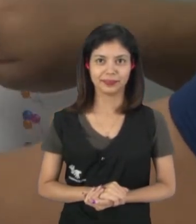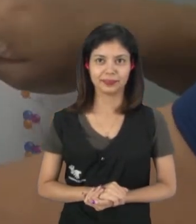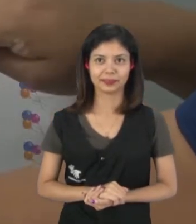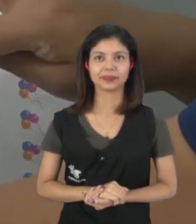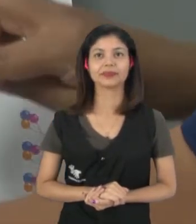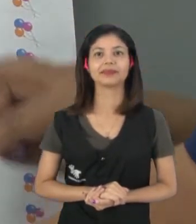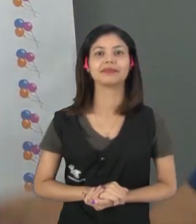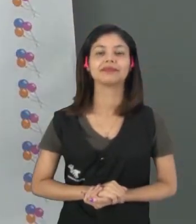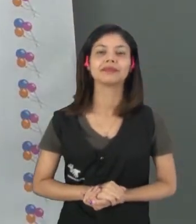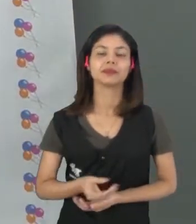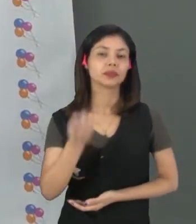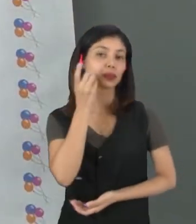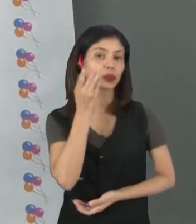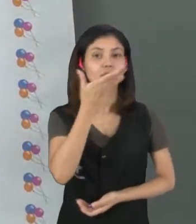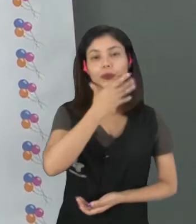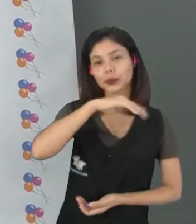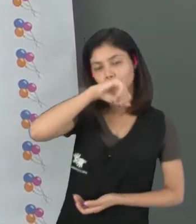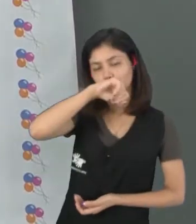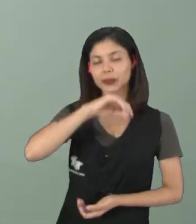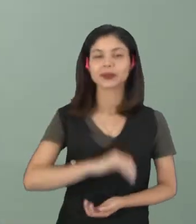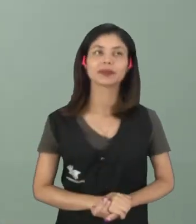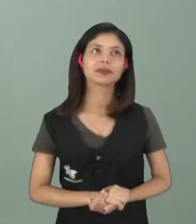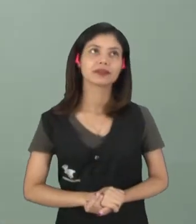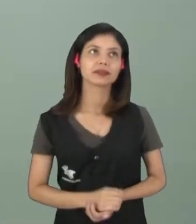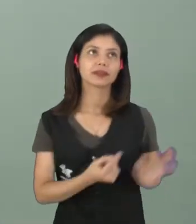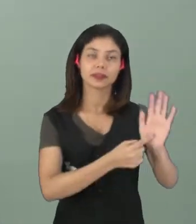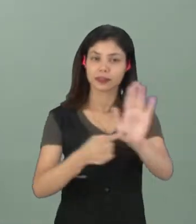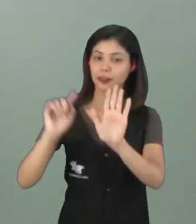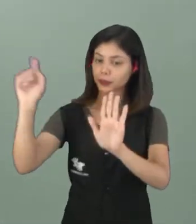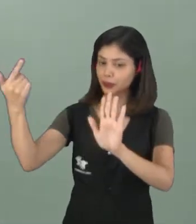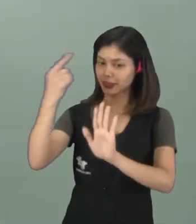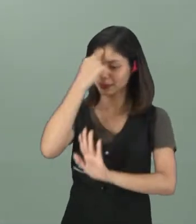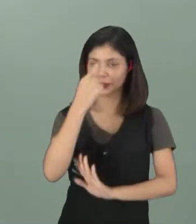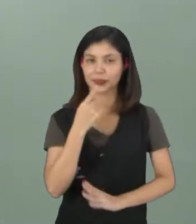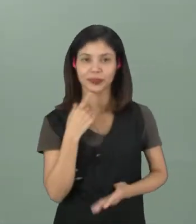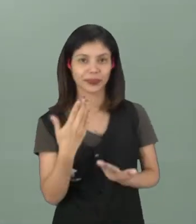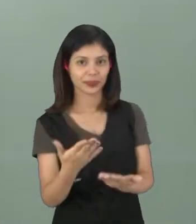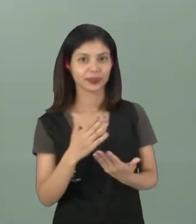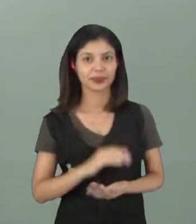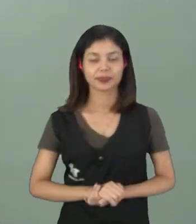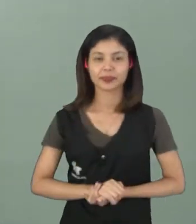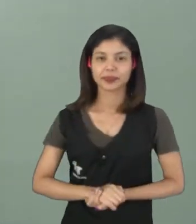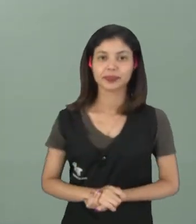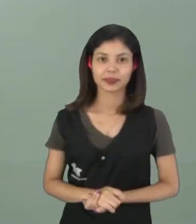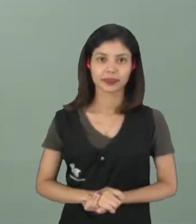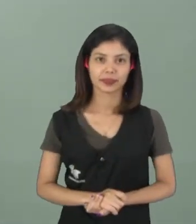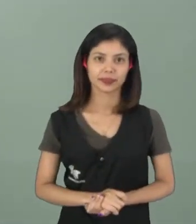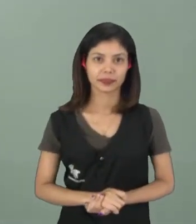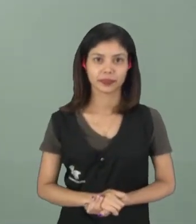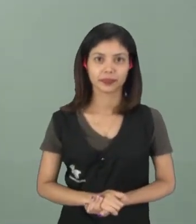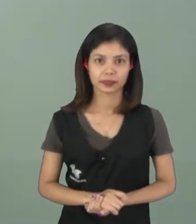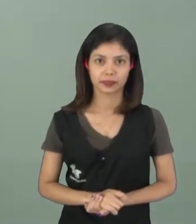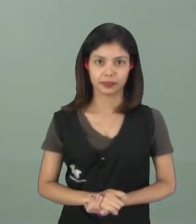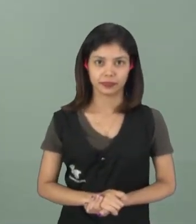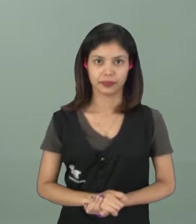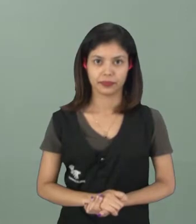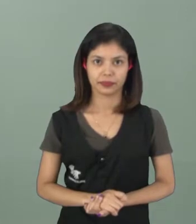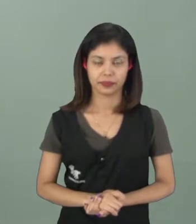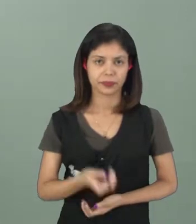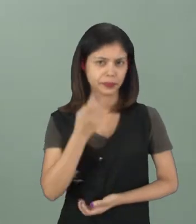e pronto dia dos pais ou manchar outra imagem deixa eu ver que